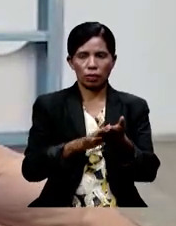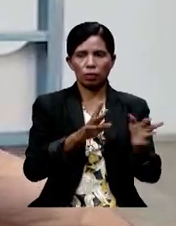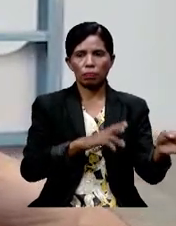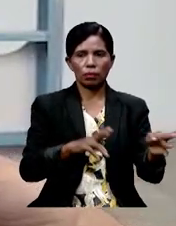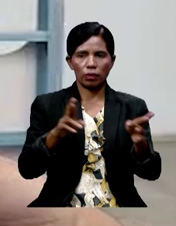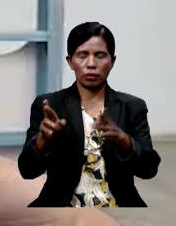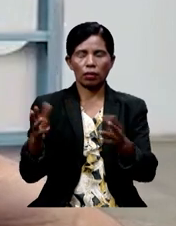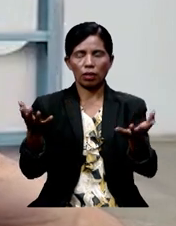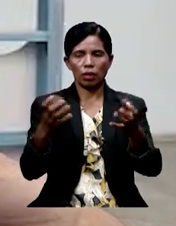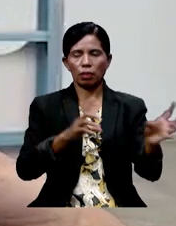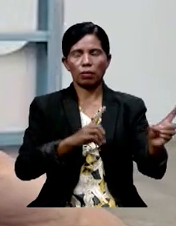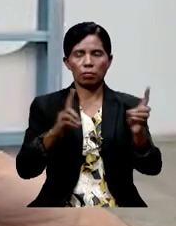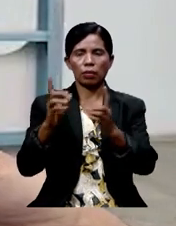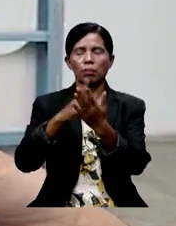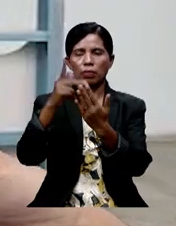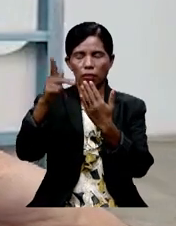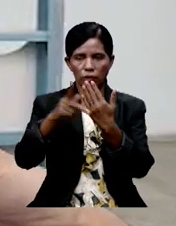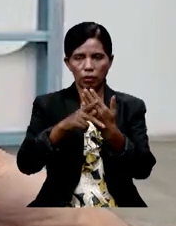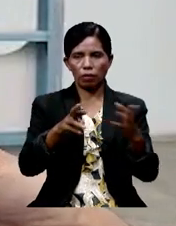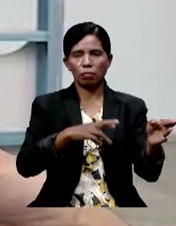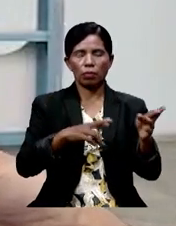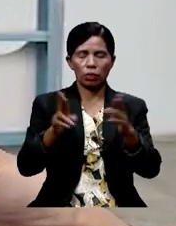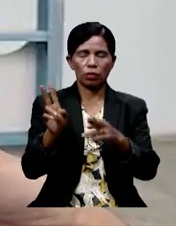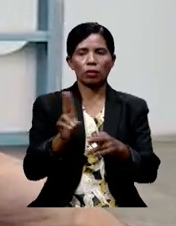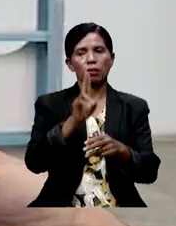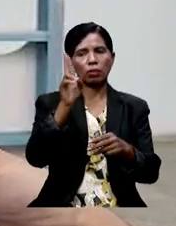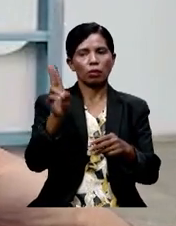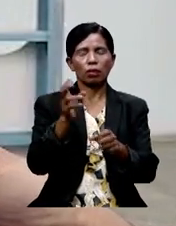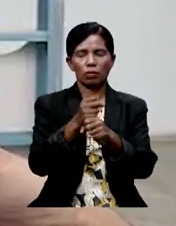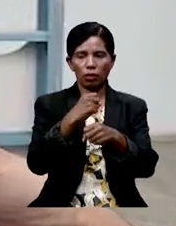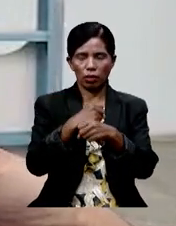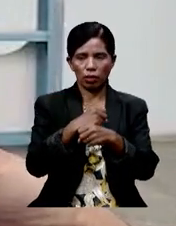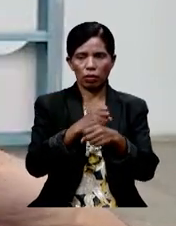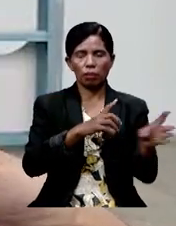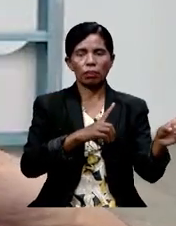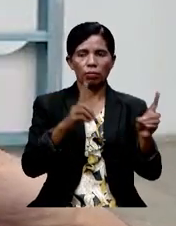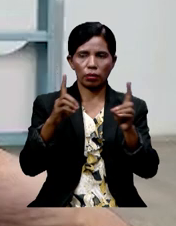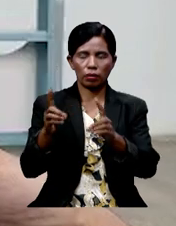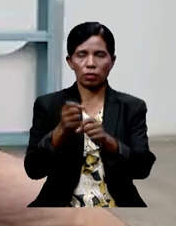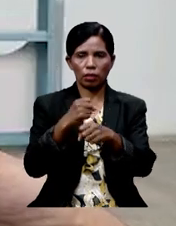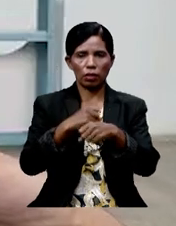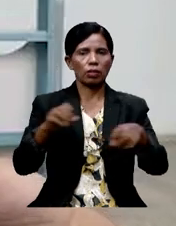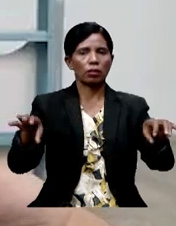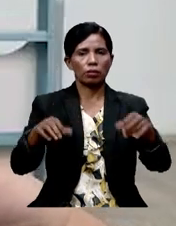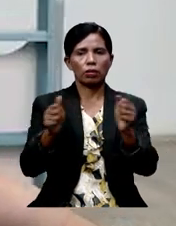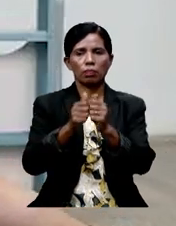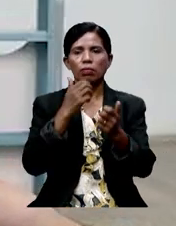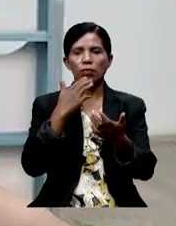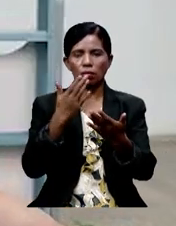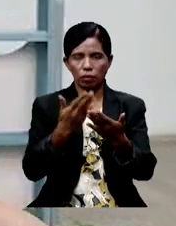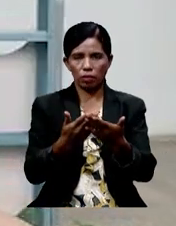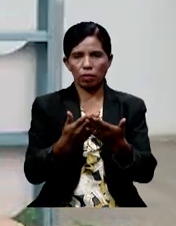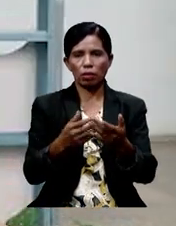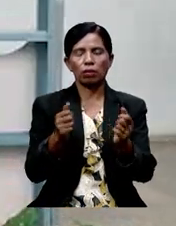tu implementa programa dani no pronto a disputa aí os partes inspetor Siramos e a cooperação no dia entre